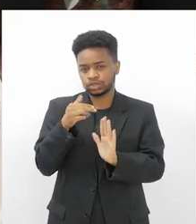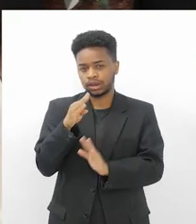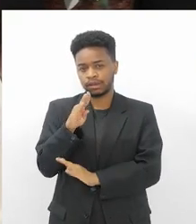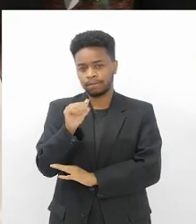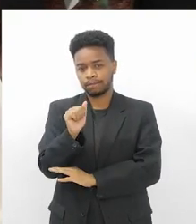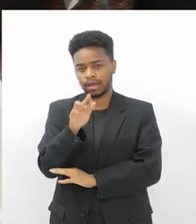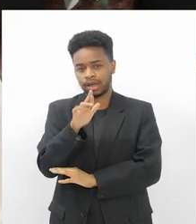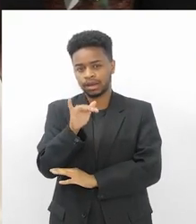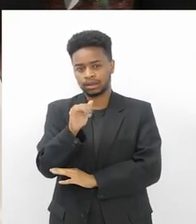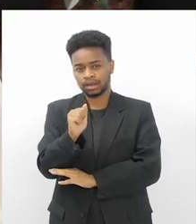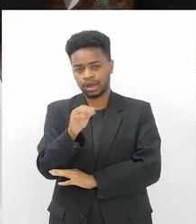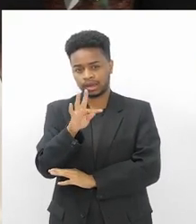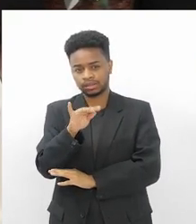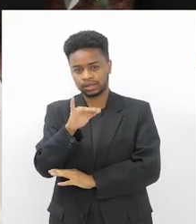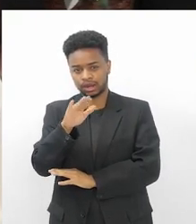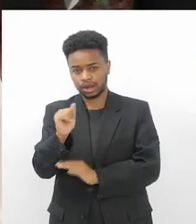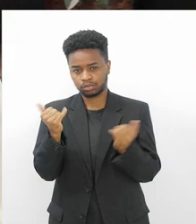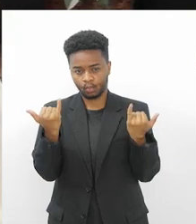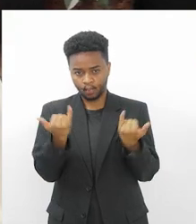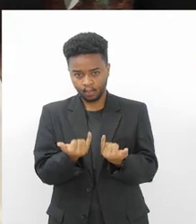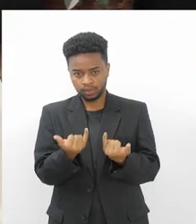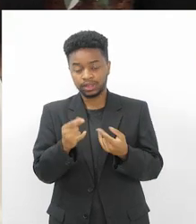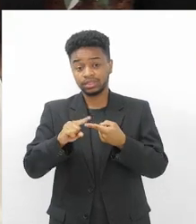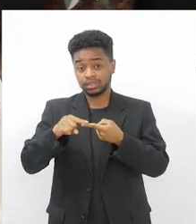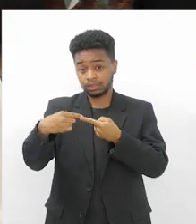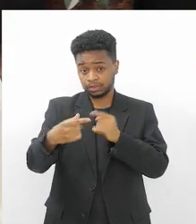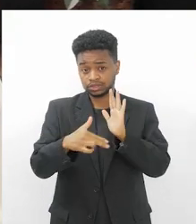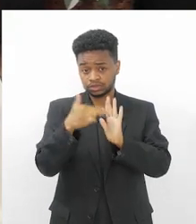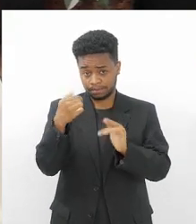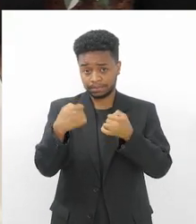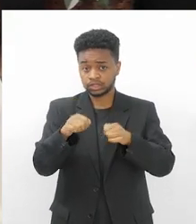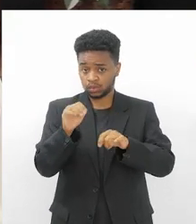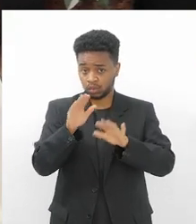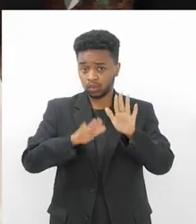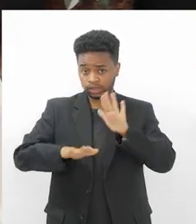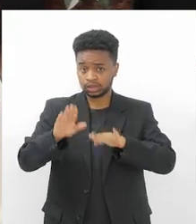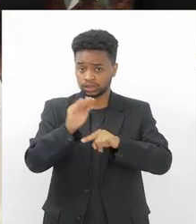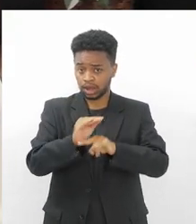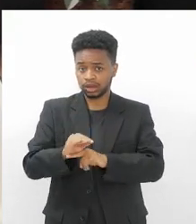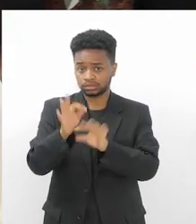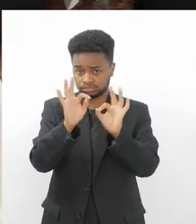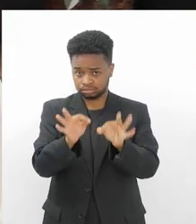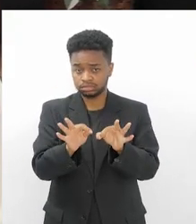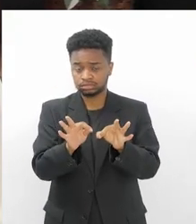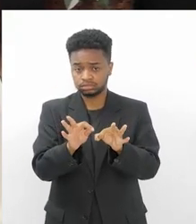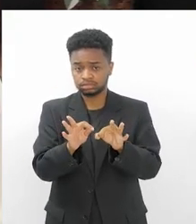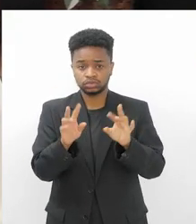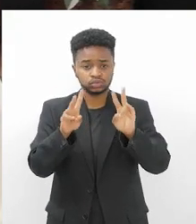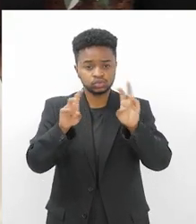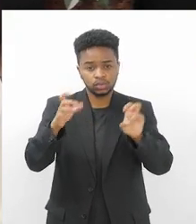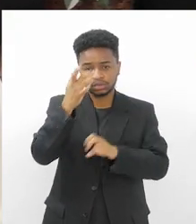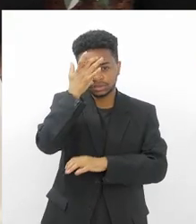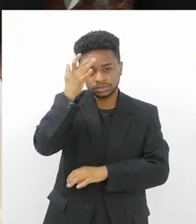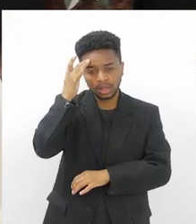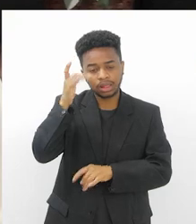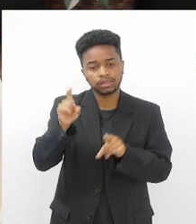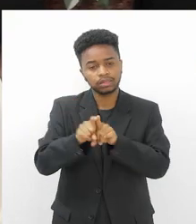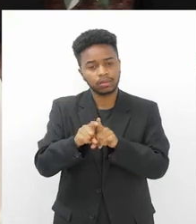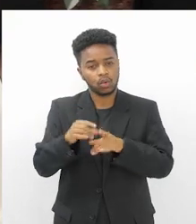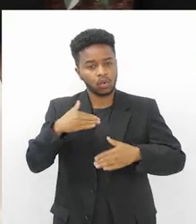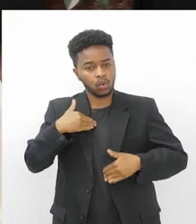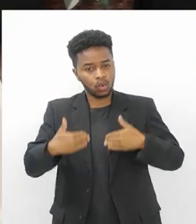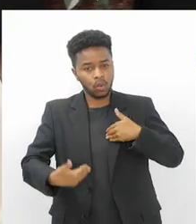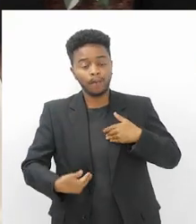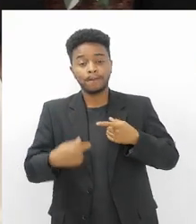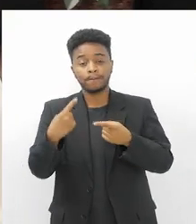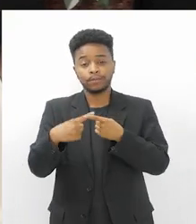cirurgia bariátrica, né? O pós-cirurgia bariátrica também precisa de um cuidado muito específico para tanto para a questão mental